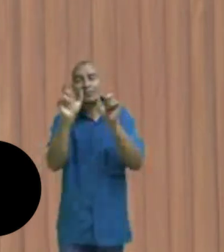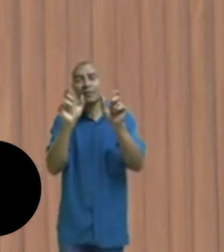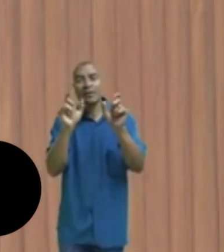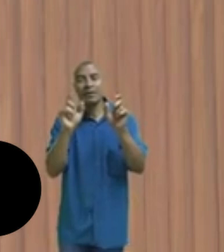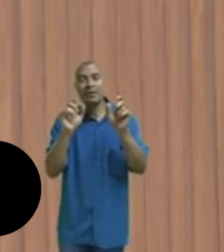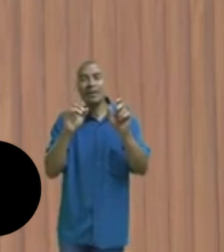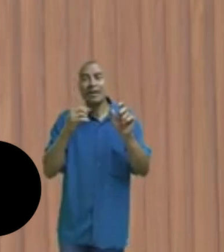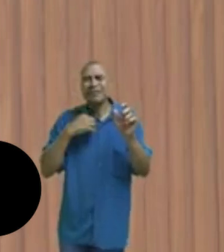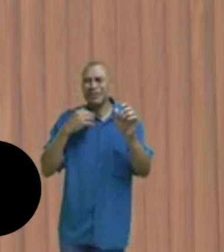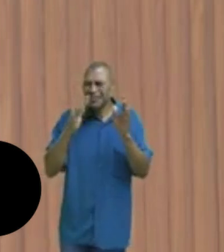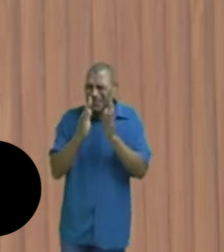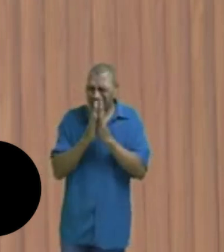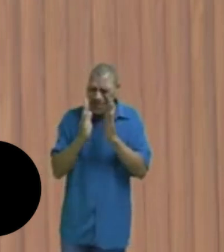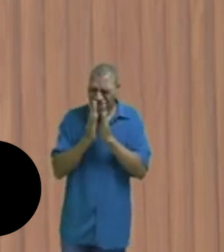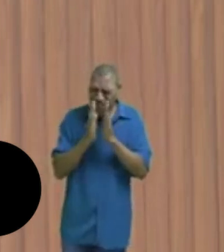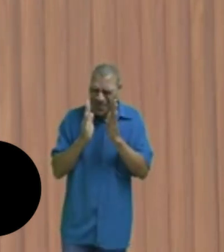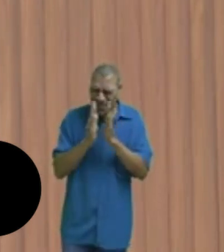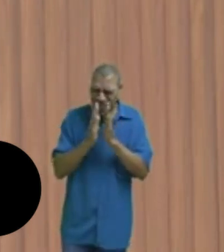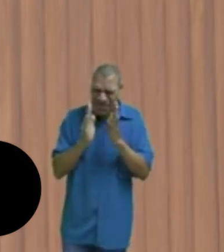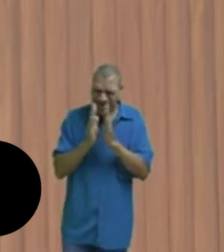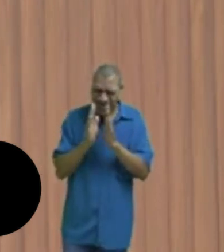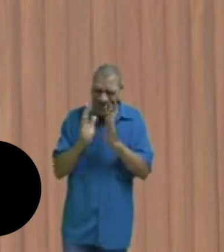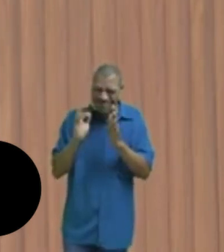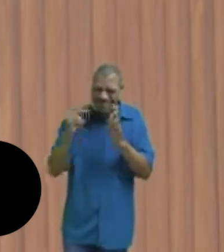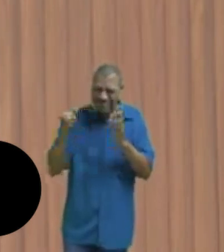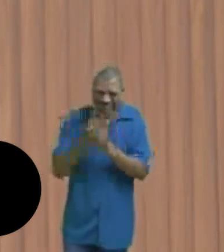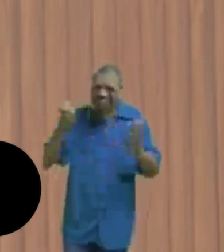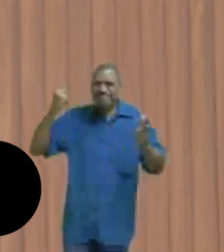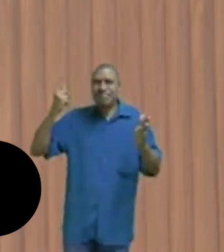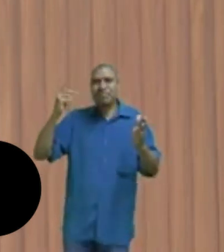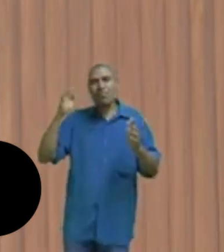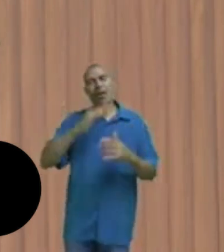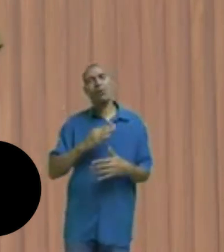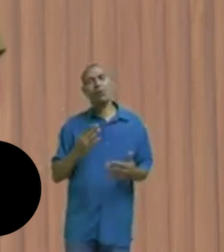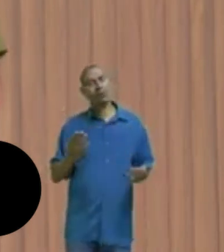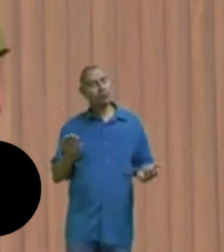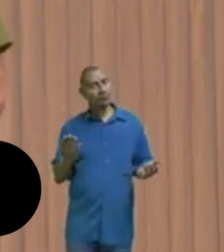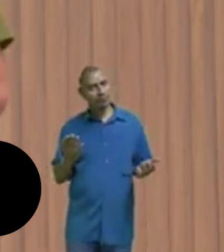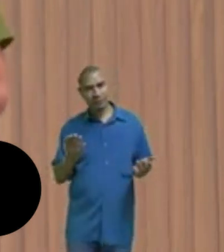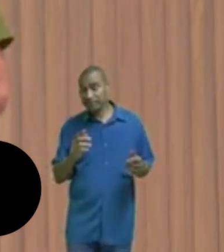De repente, estava lá você como quem não quer nada,